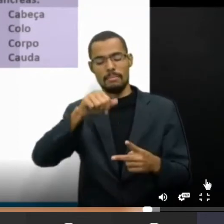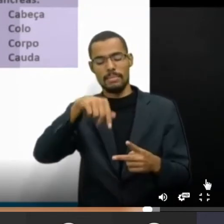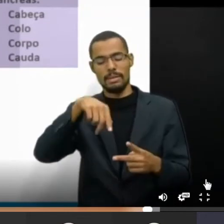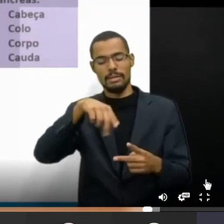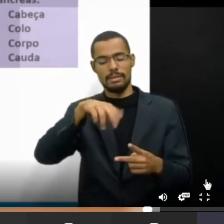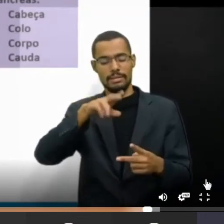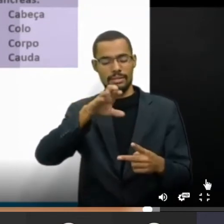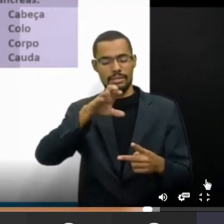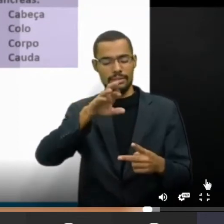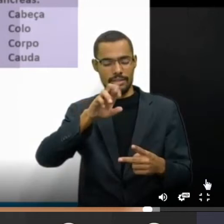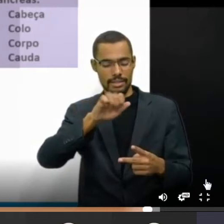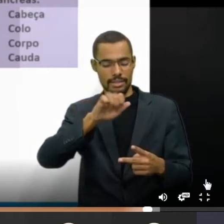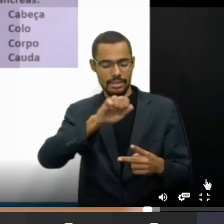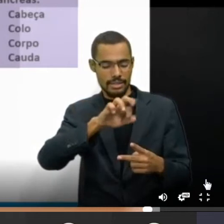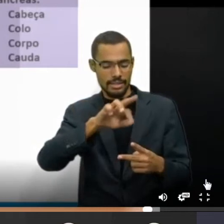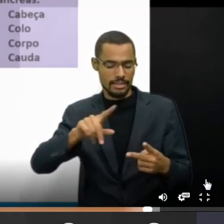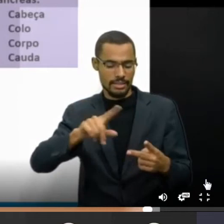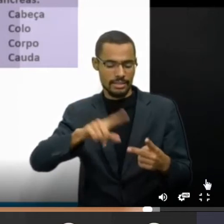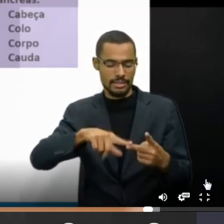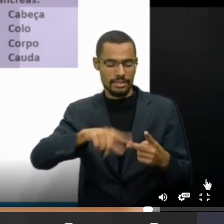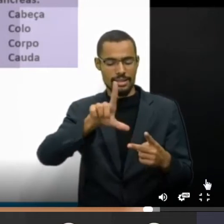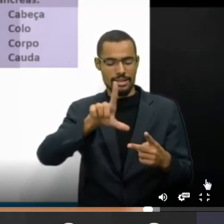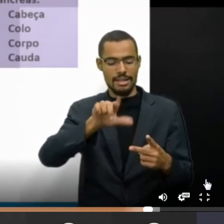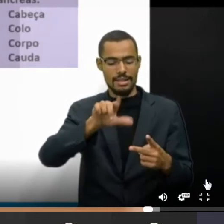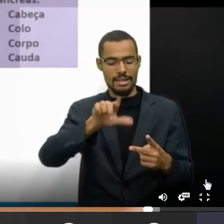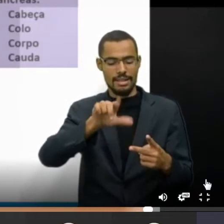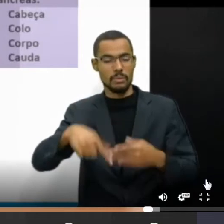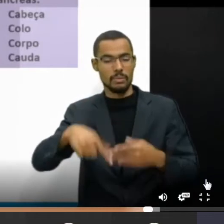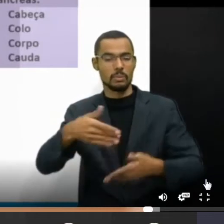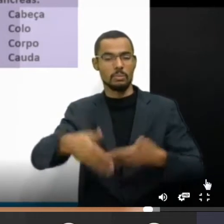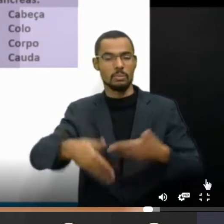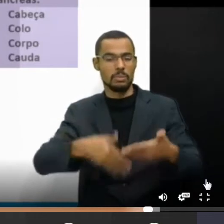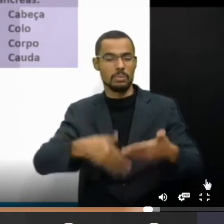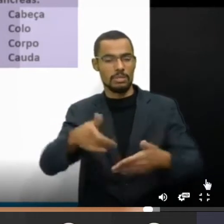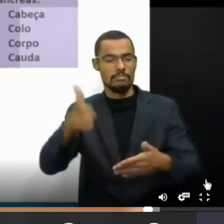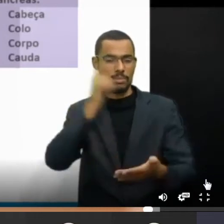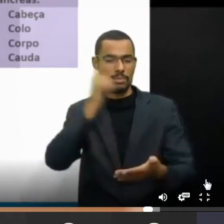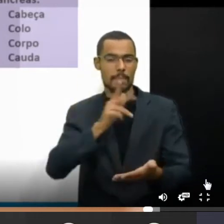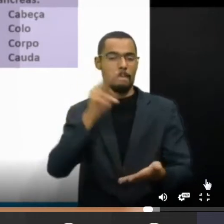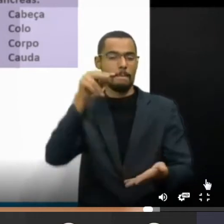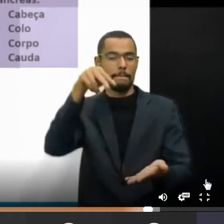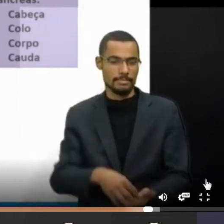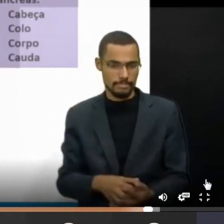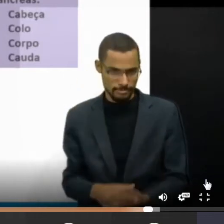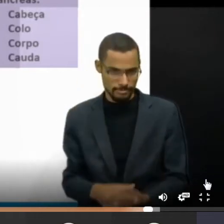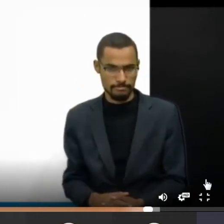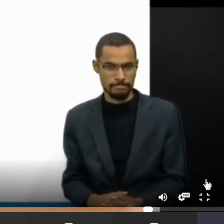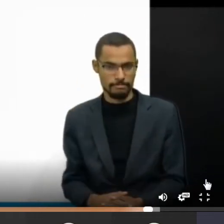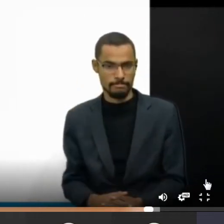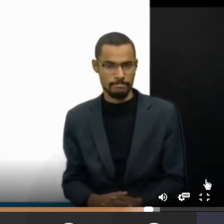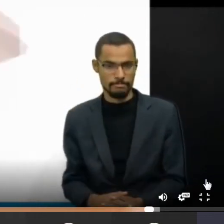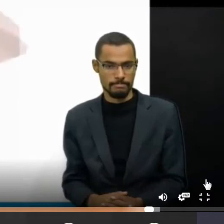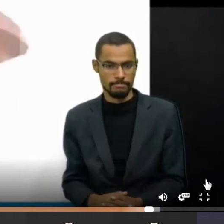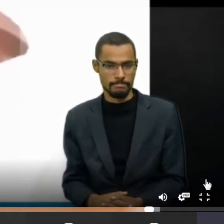diferentes secreções, então, participando do processo então, de digestão.